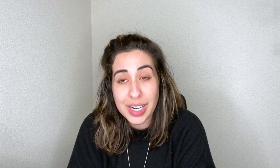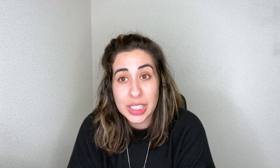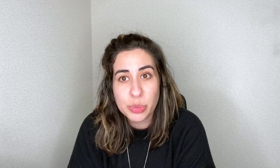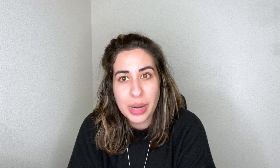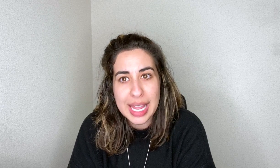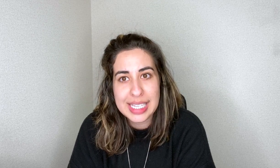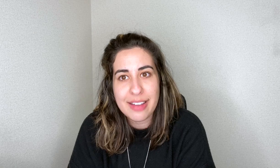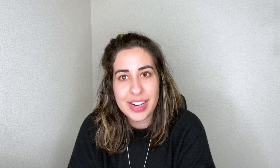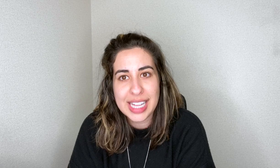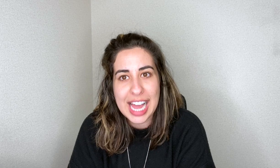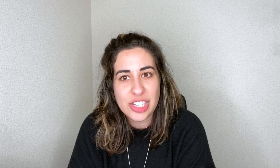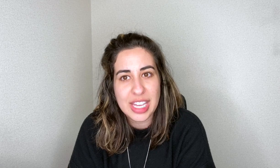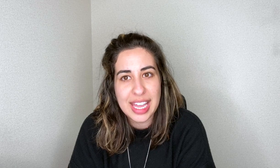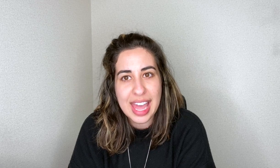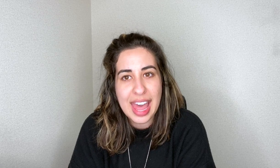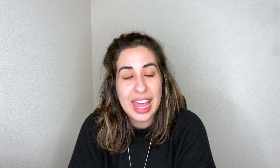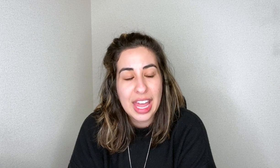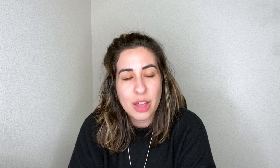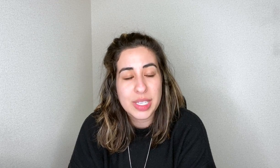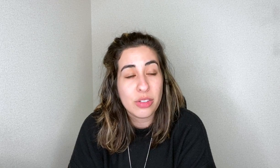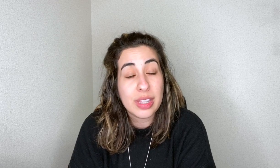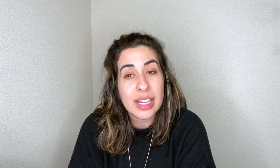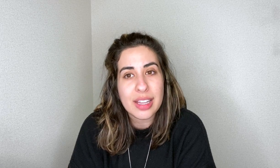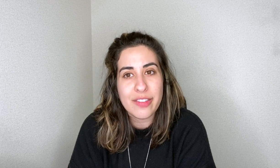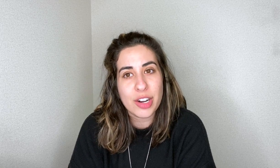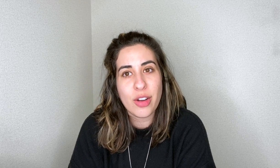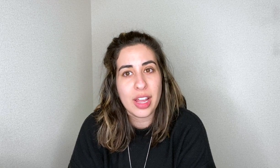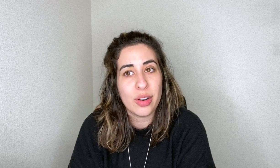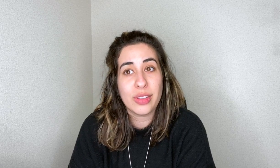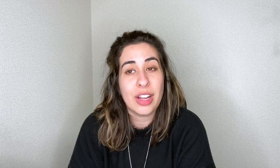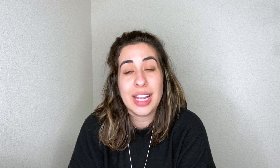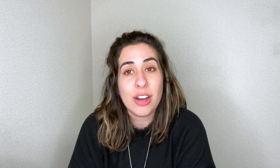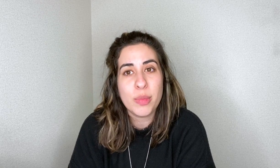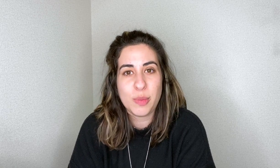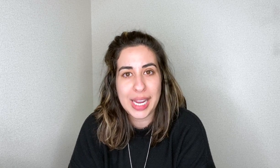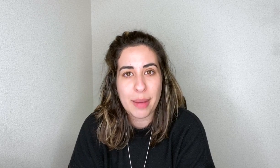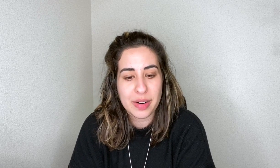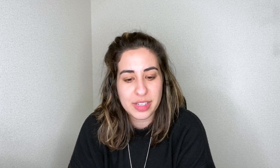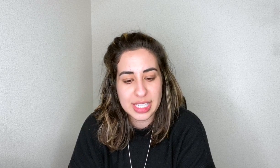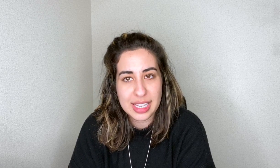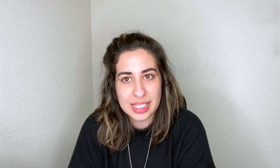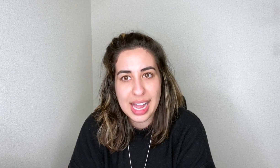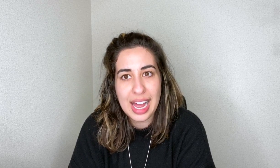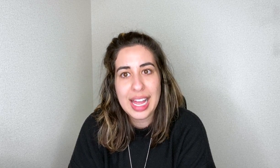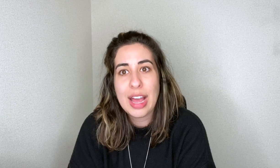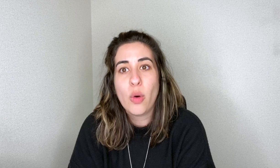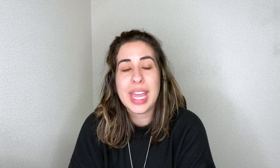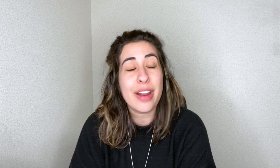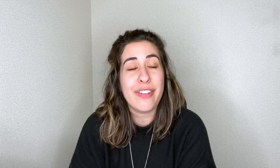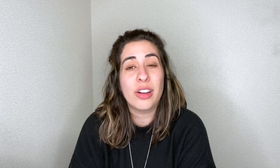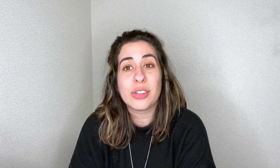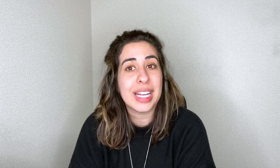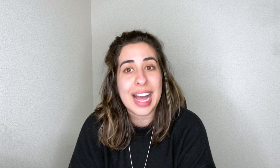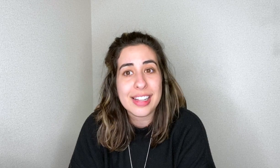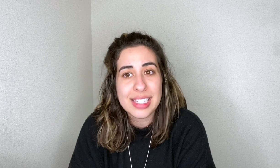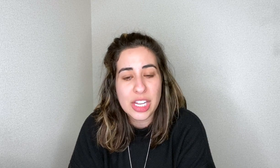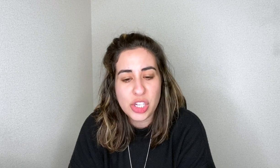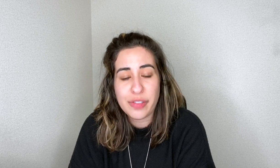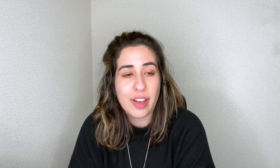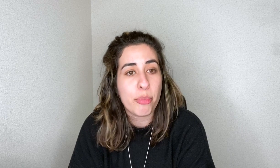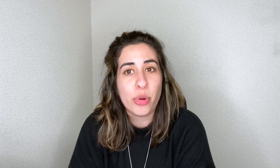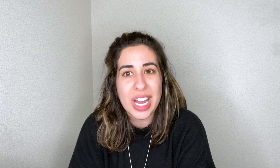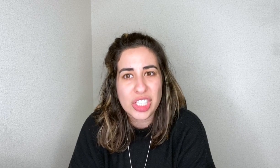ele andou falando por aí, se é verdade, quem é, eu sinto tanta vergonha que eu não tenho nem como explicar pra vocês, tá? O que ele falou não tem